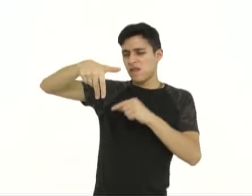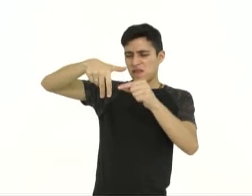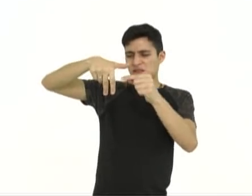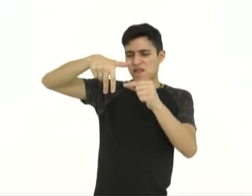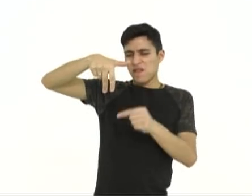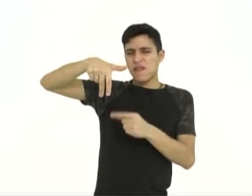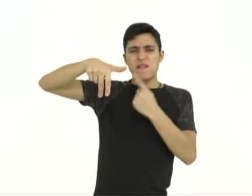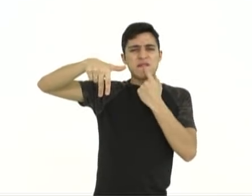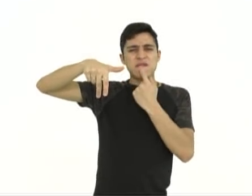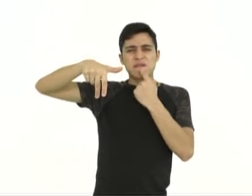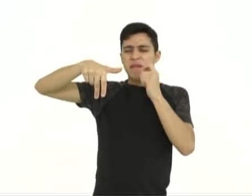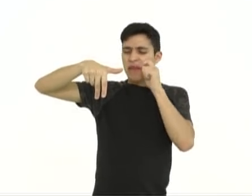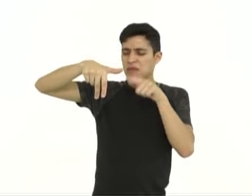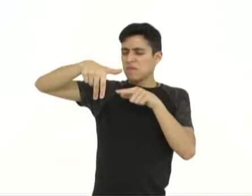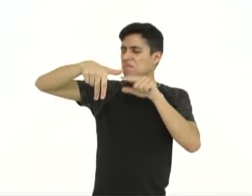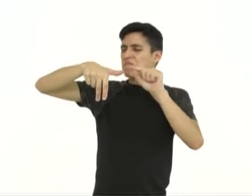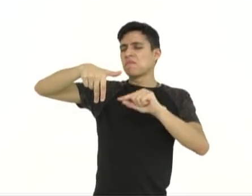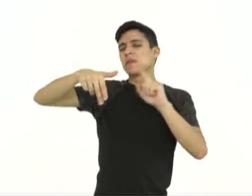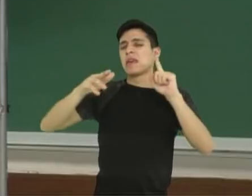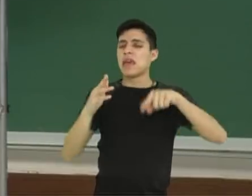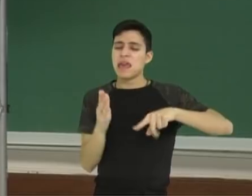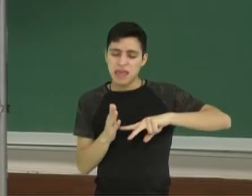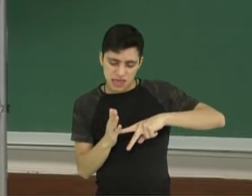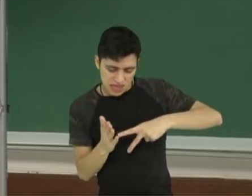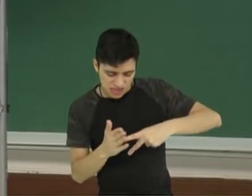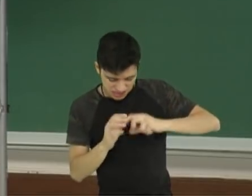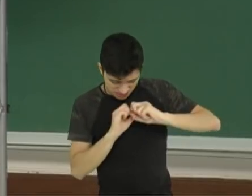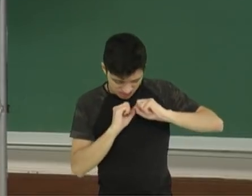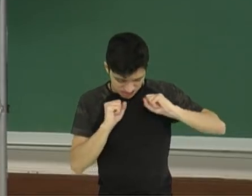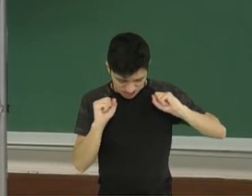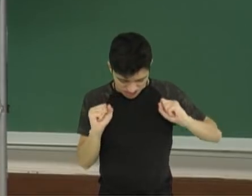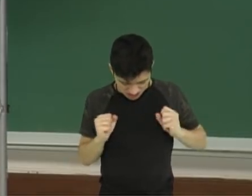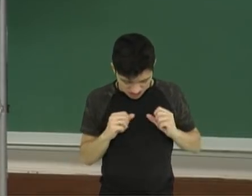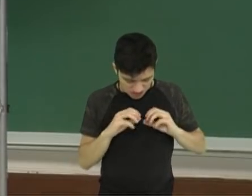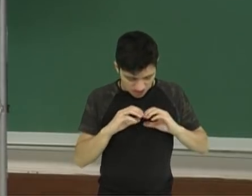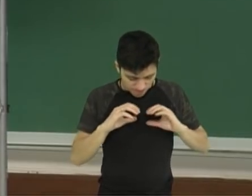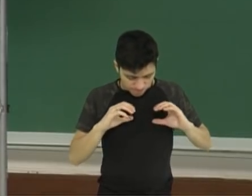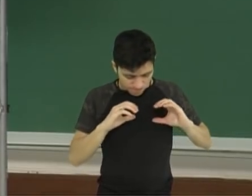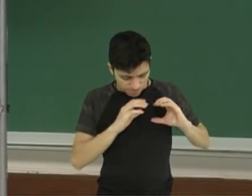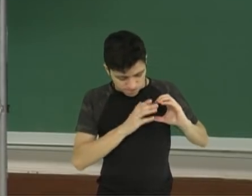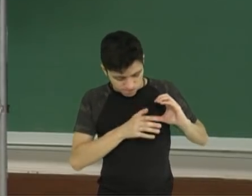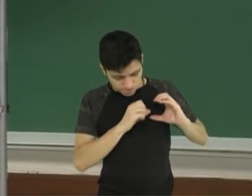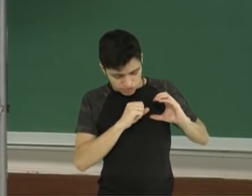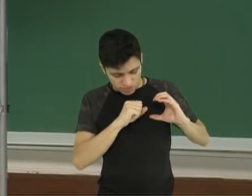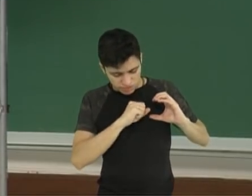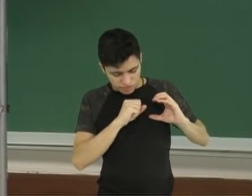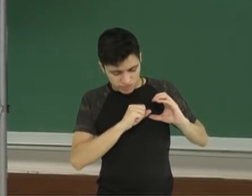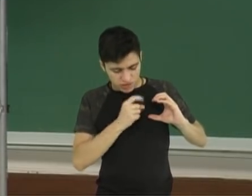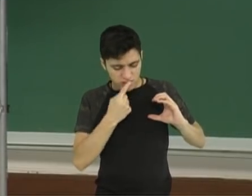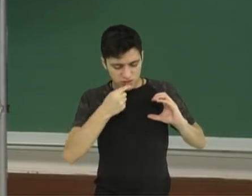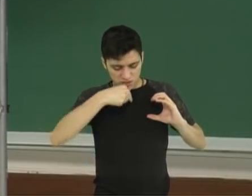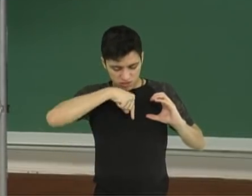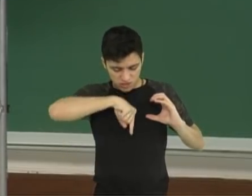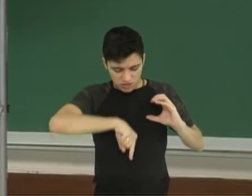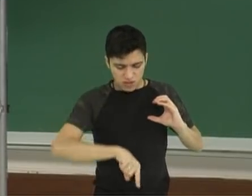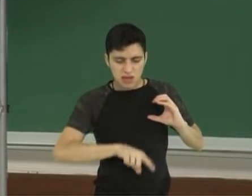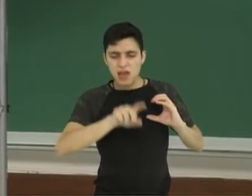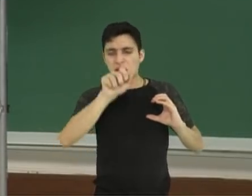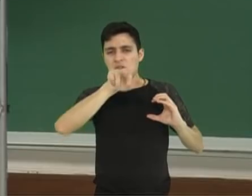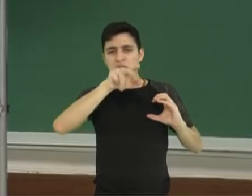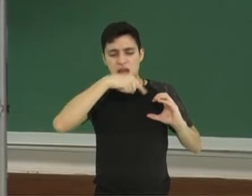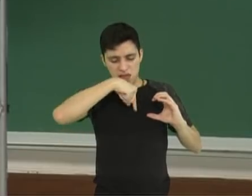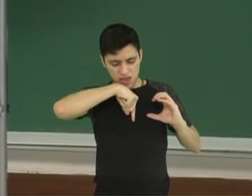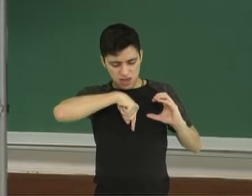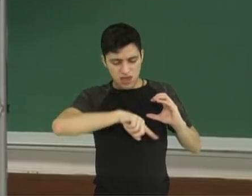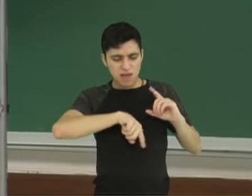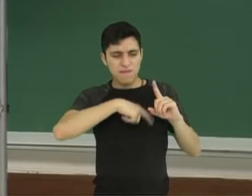sistema cardiovascular. São os vasos, são as veias, são as artérias, levando sangue com oxigênio e